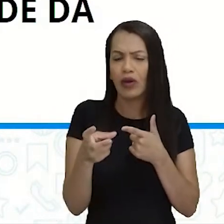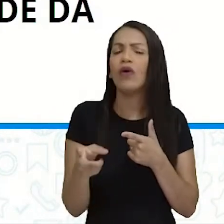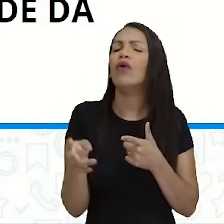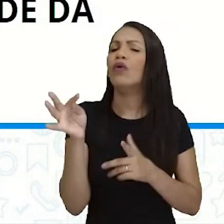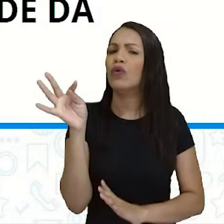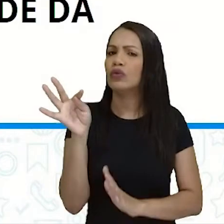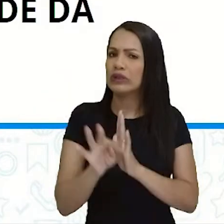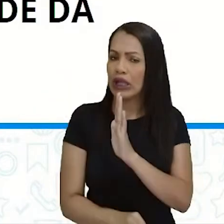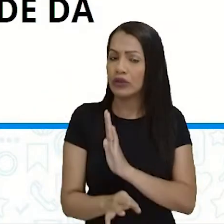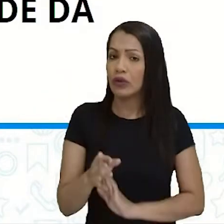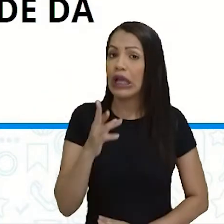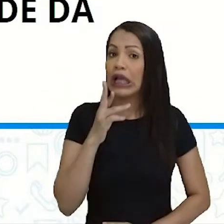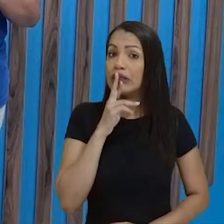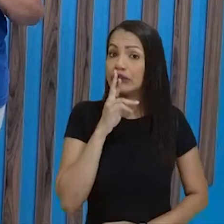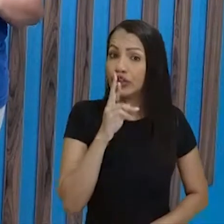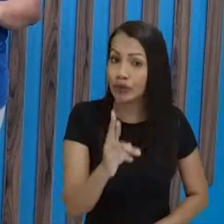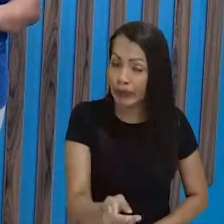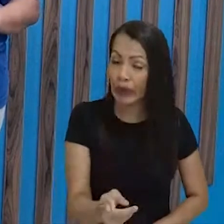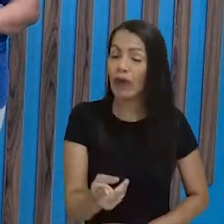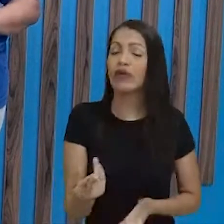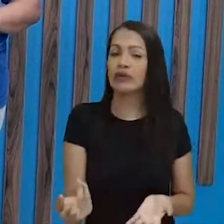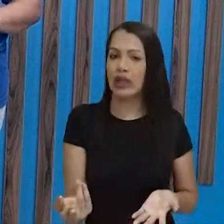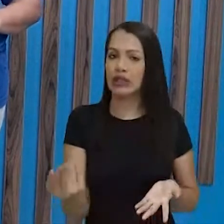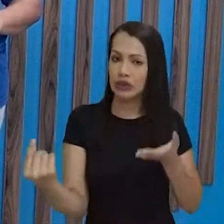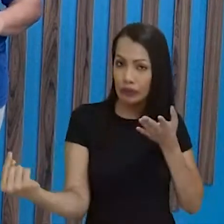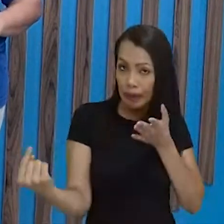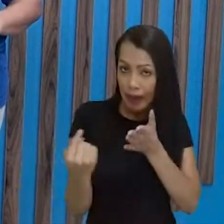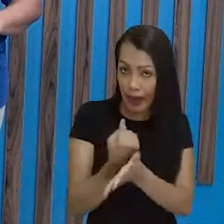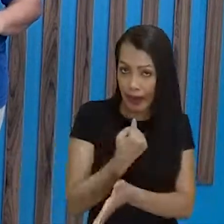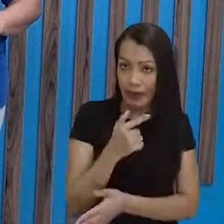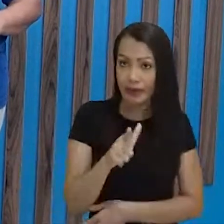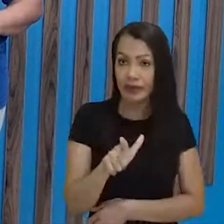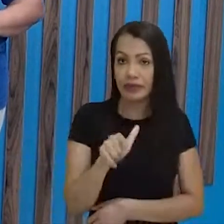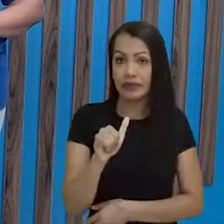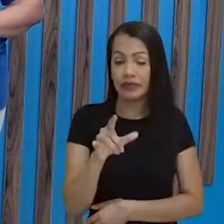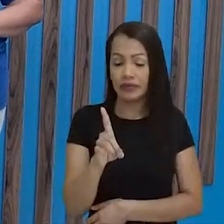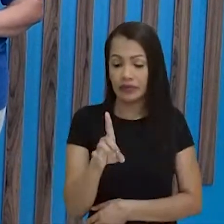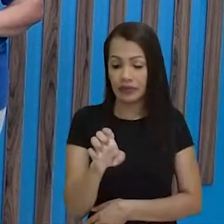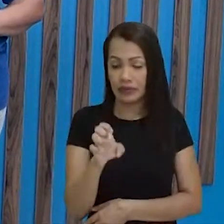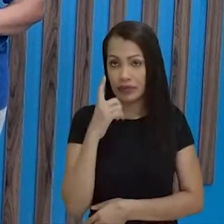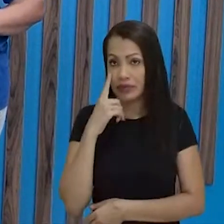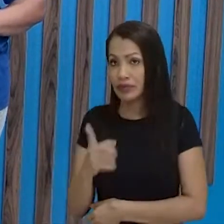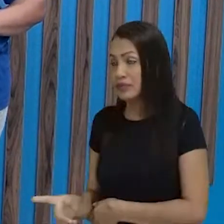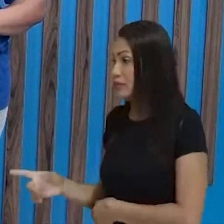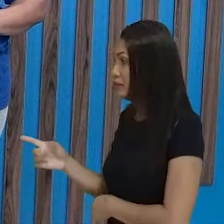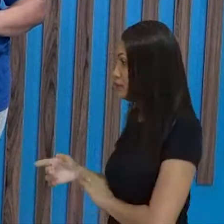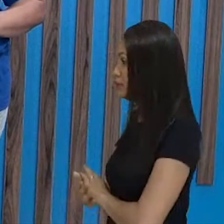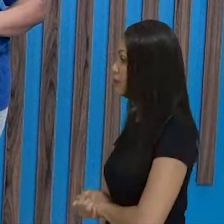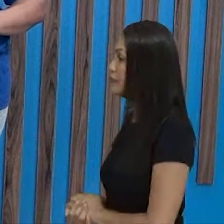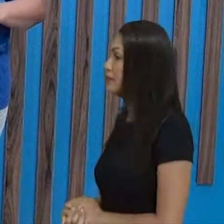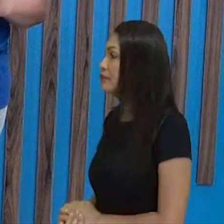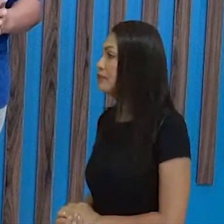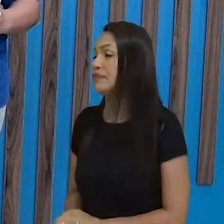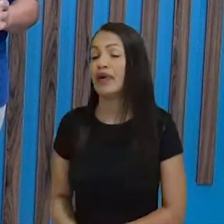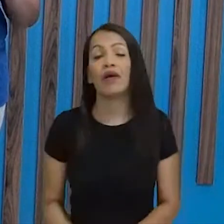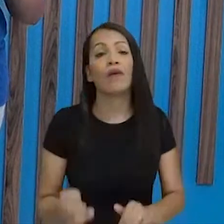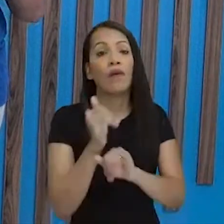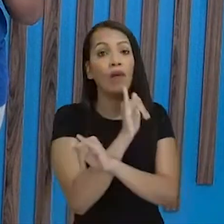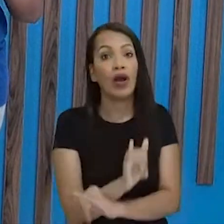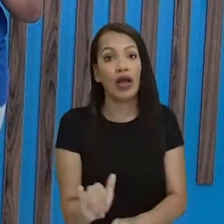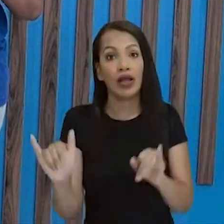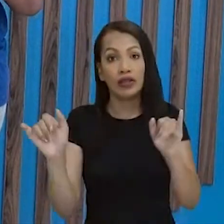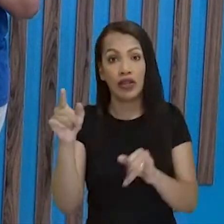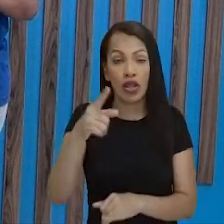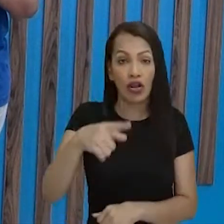as questões que compõem o líder da notícia. Então, eu vou mostrar para vocês aí, ó, uma perguntinha, uma notícia,